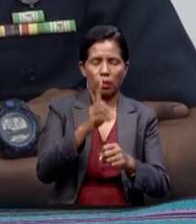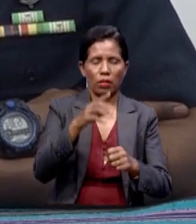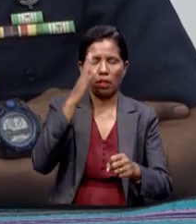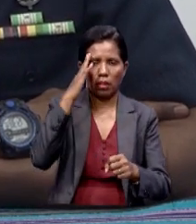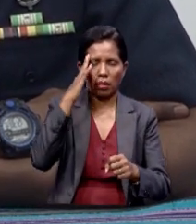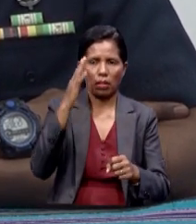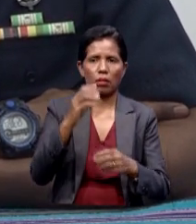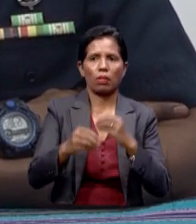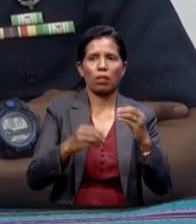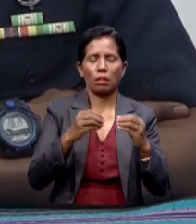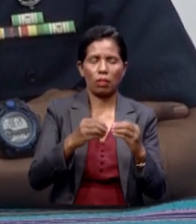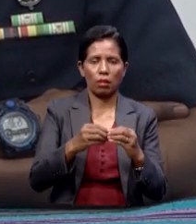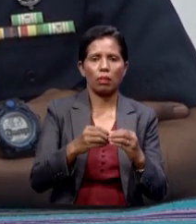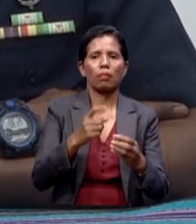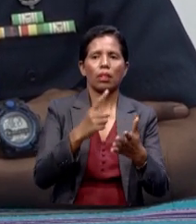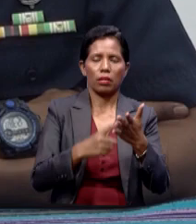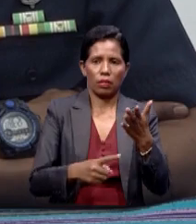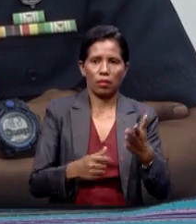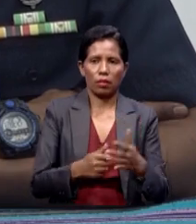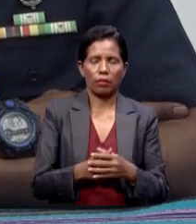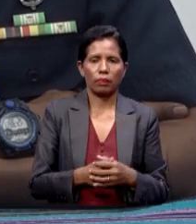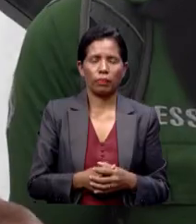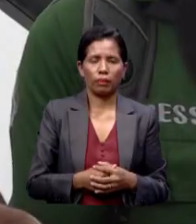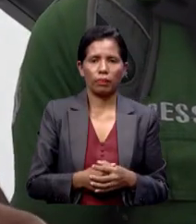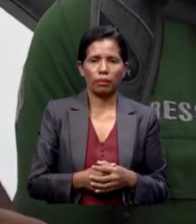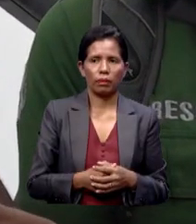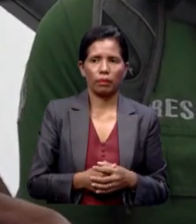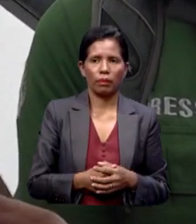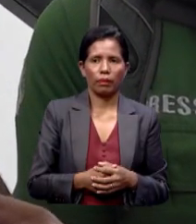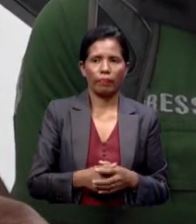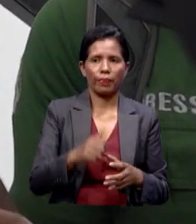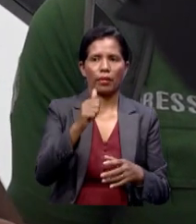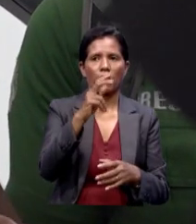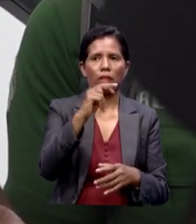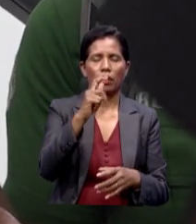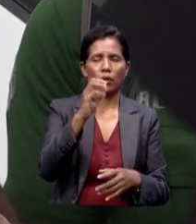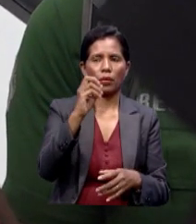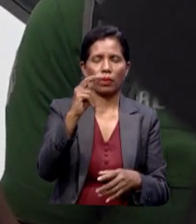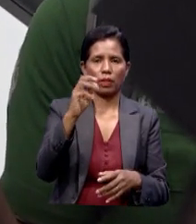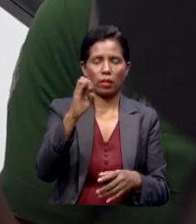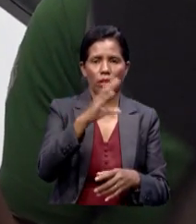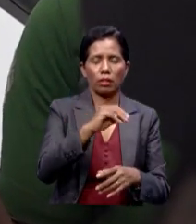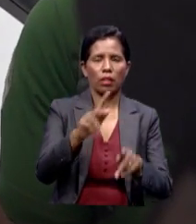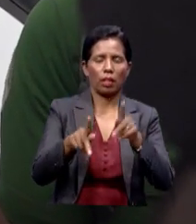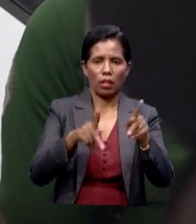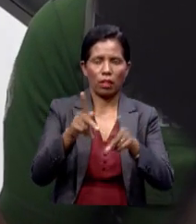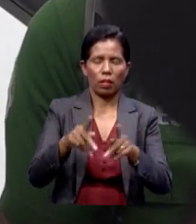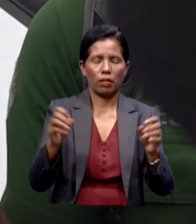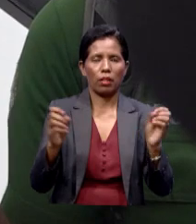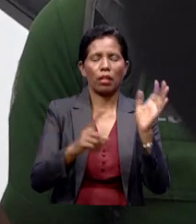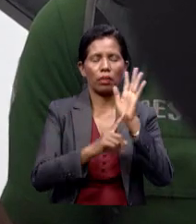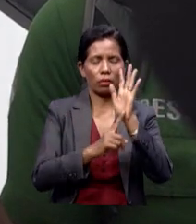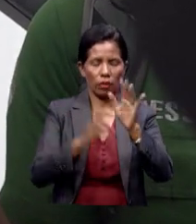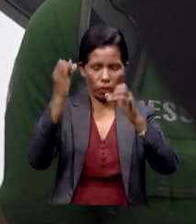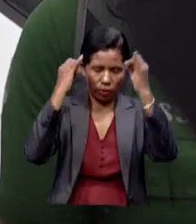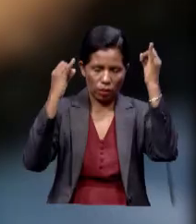kona ba motivo kona ba asunti dana Antonino Mauluta Hatutan sededaung ida nebe lans informasaun falsu